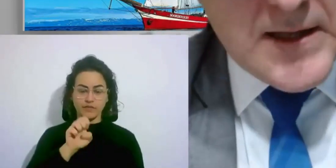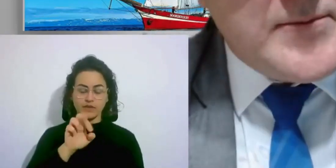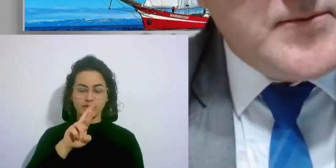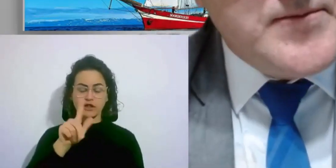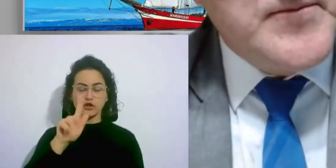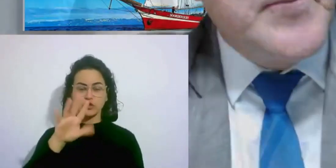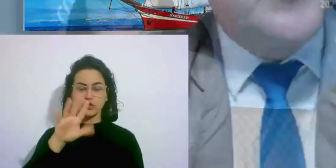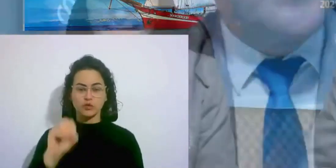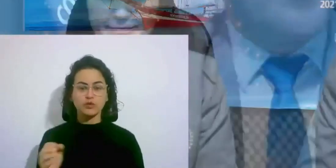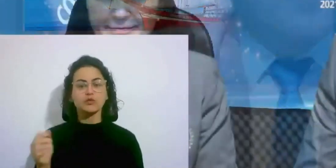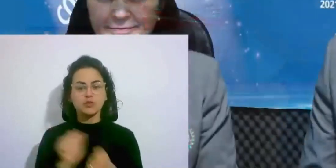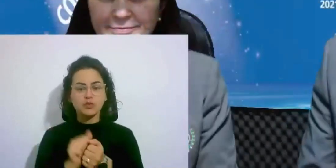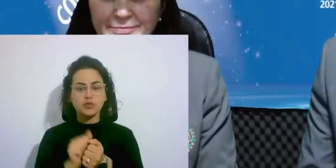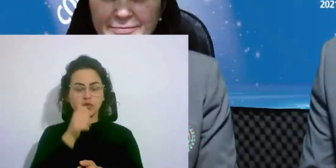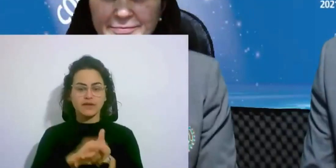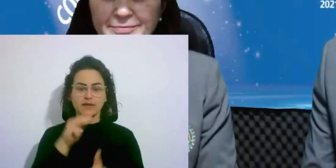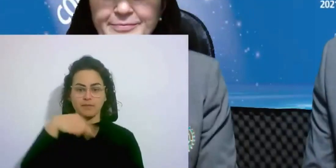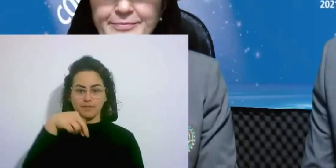esposa Marta.